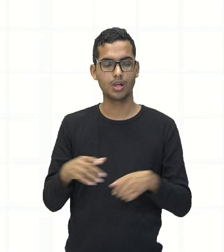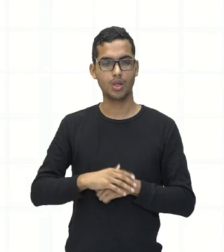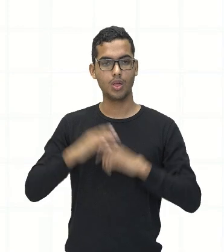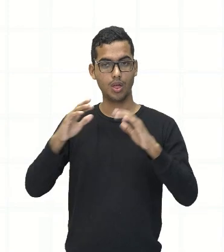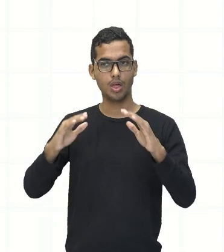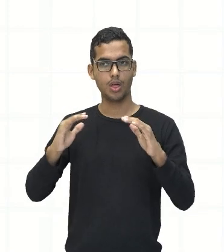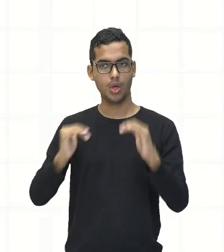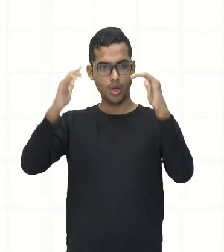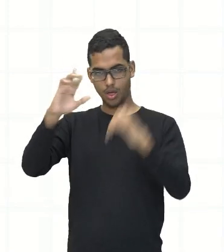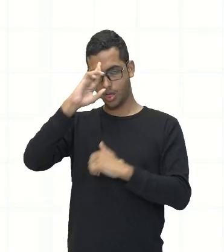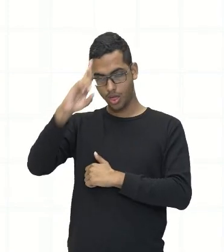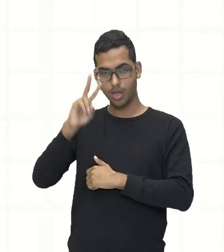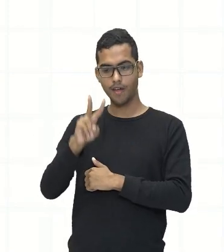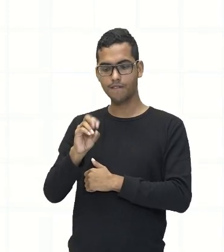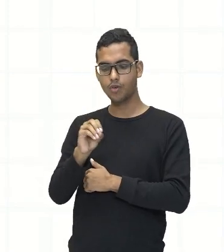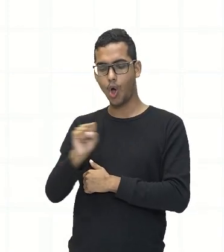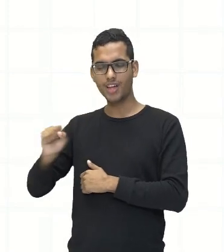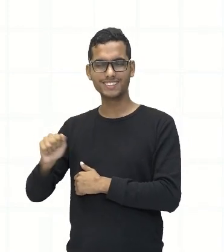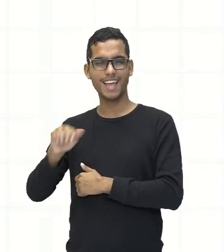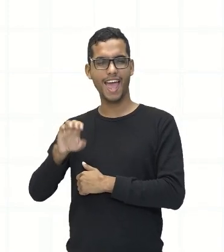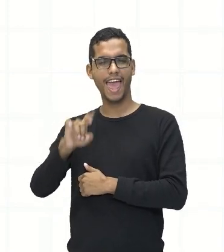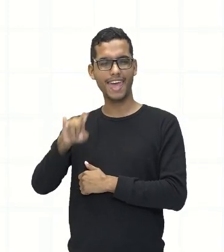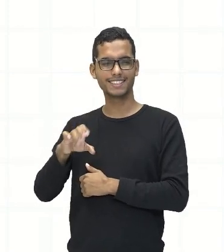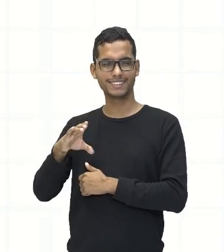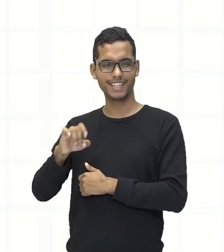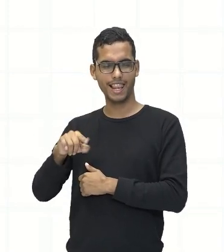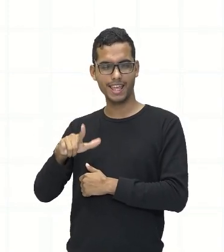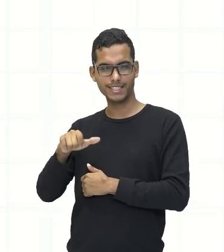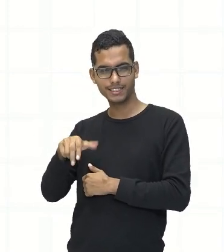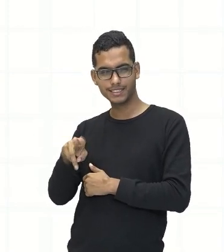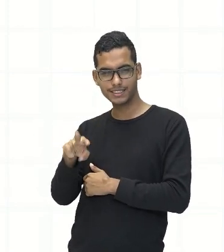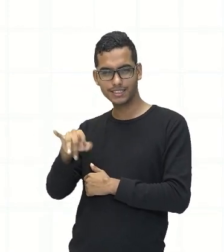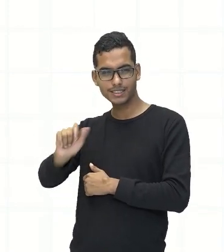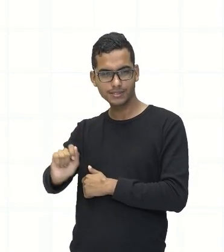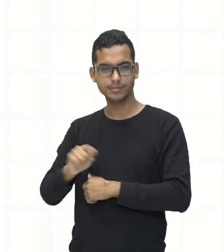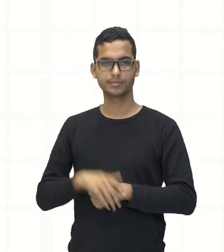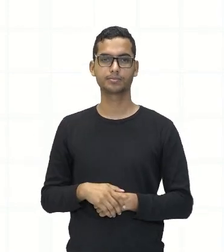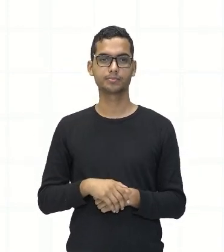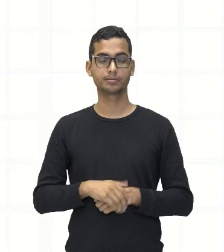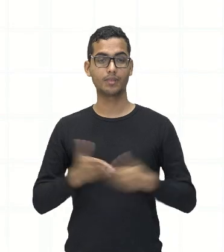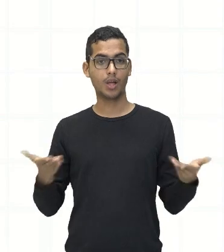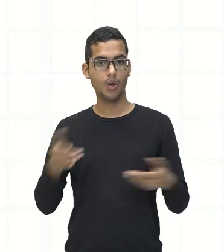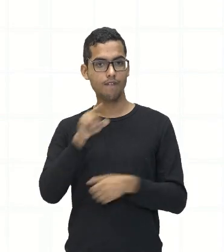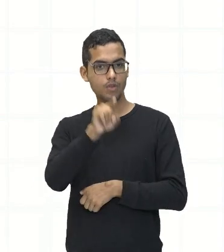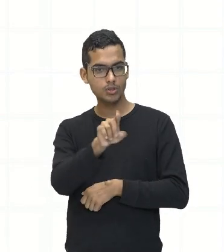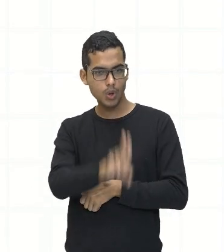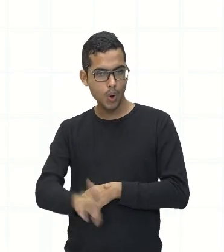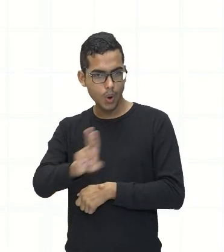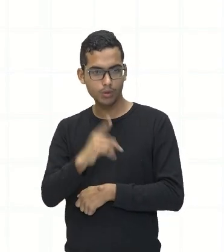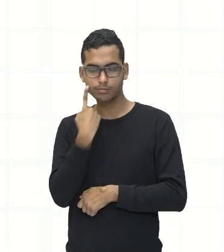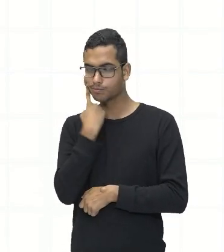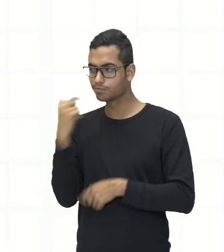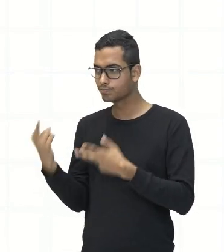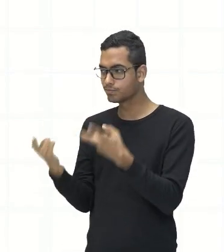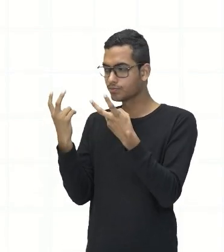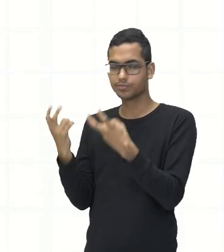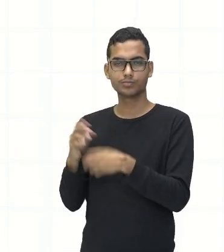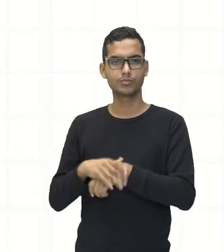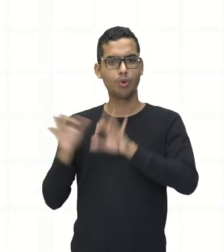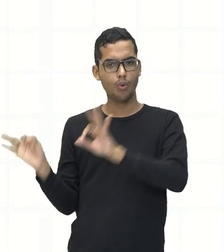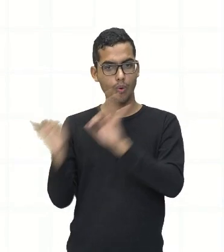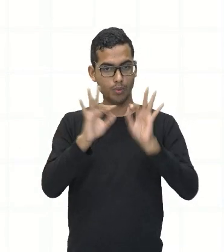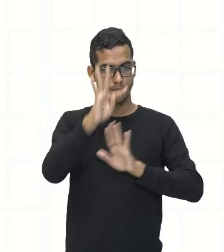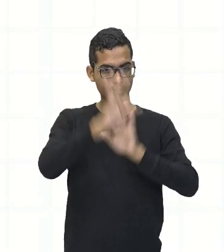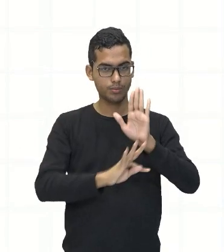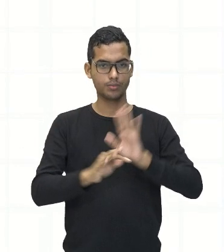retornar então ao você, esse pronome tão empregado no nosso cotidiano, no nosso dia a dia. Observem só então o